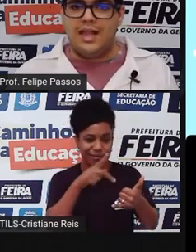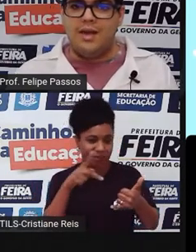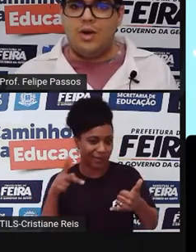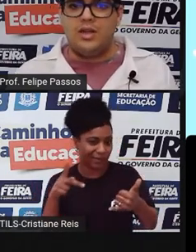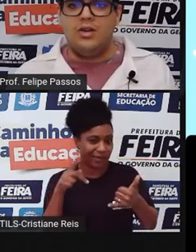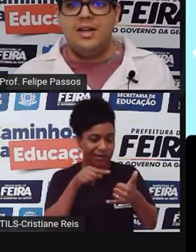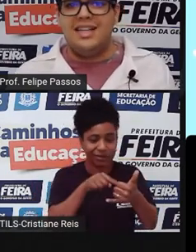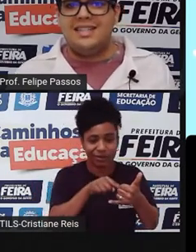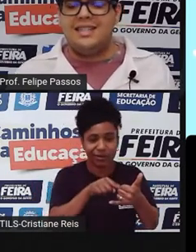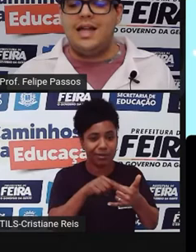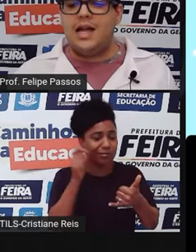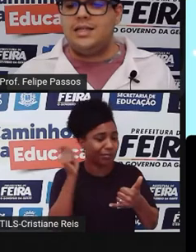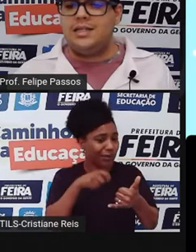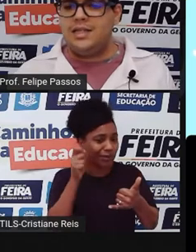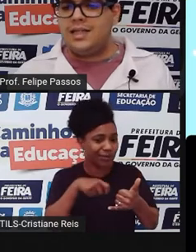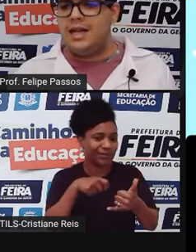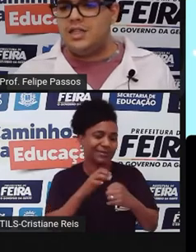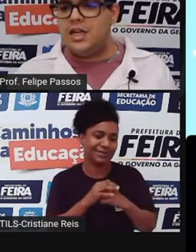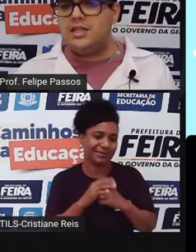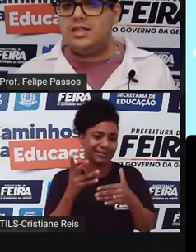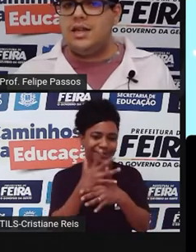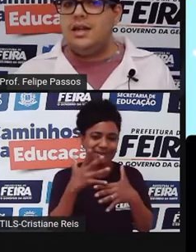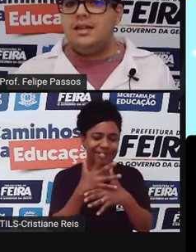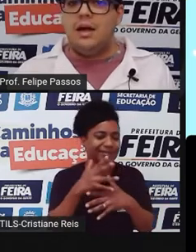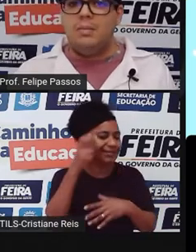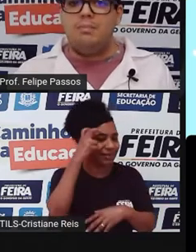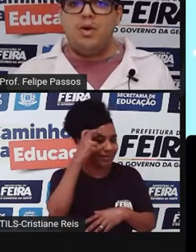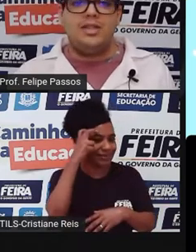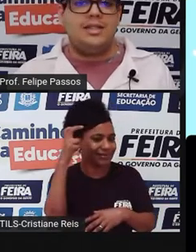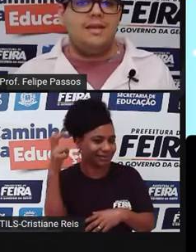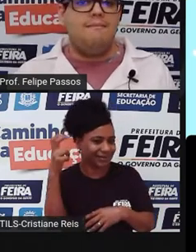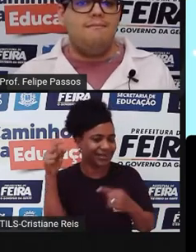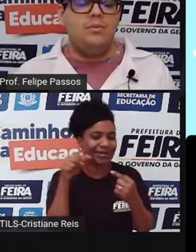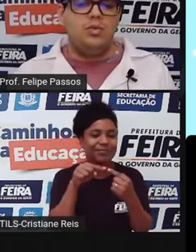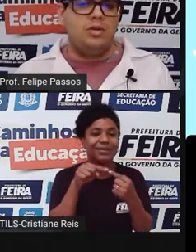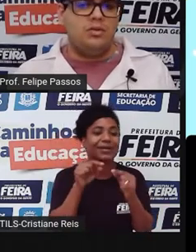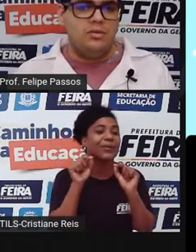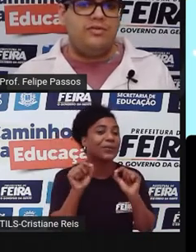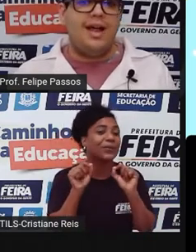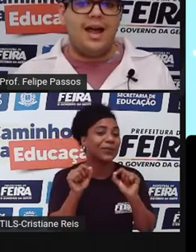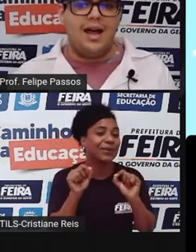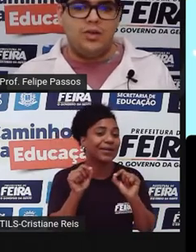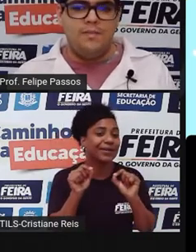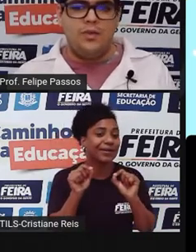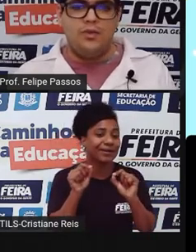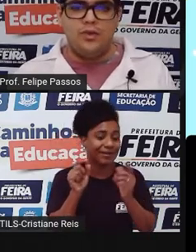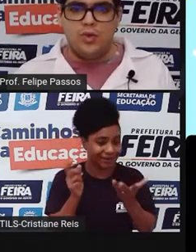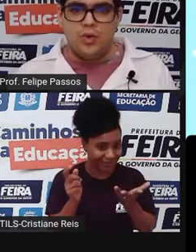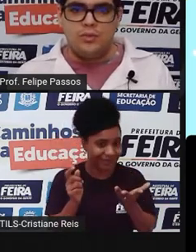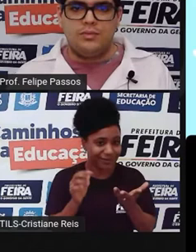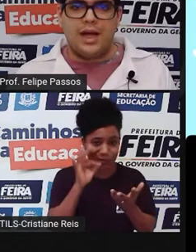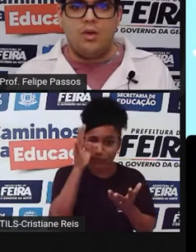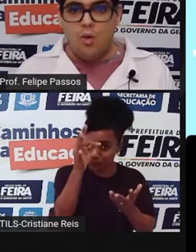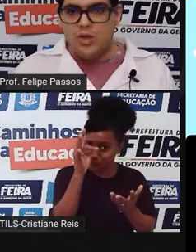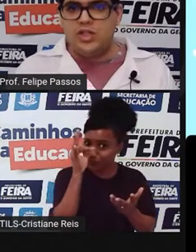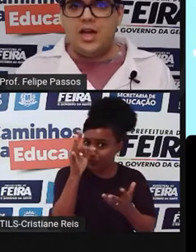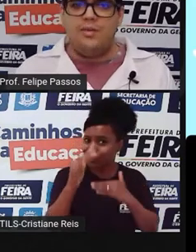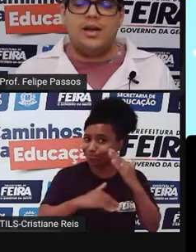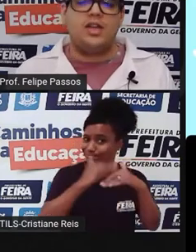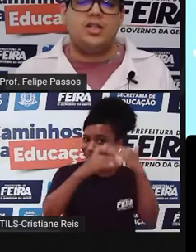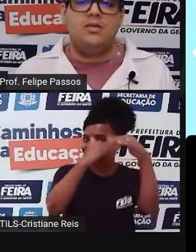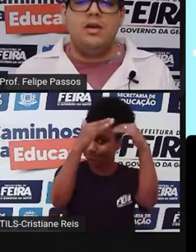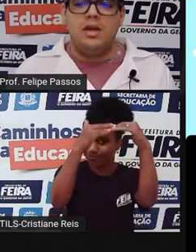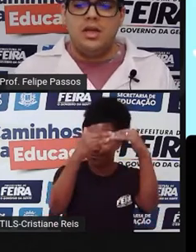esse termo aí, ó, cidades inteligentes, também pode ser muito falado no futuro, tá? Hoje já